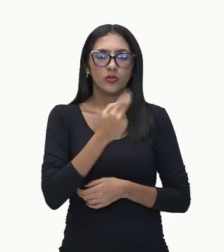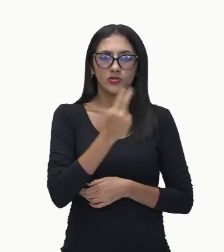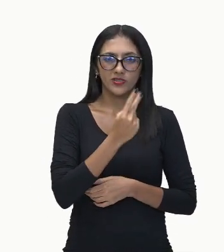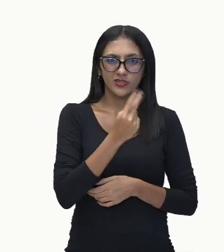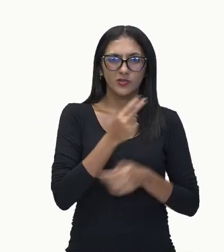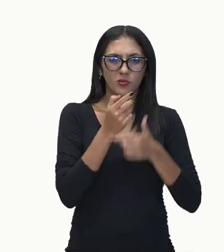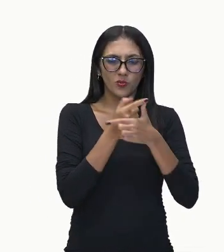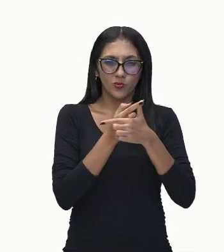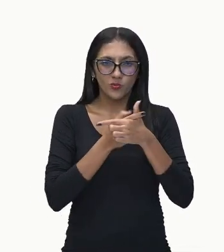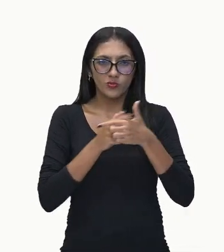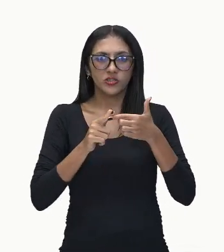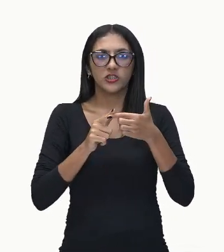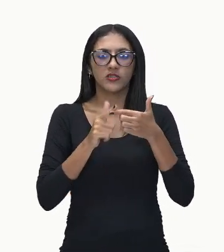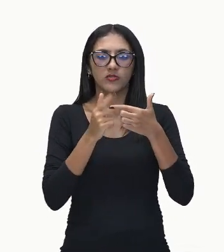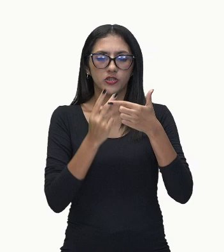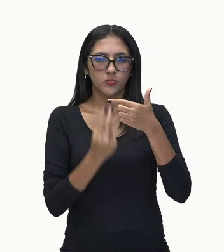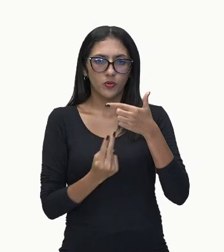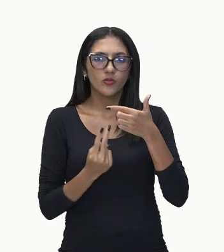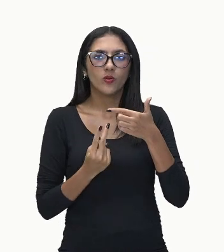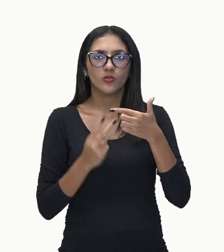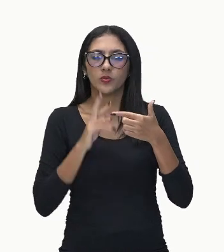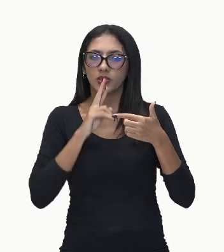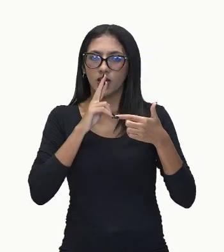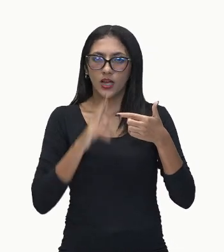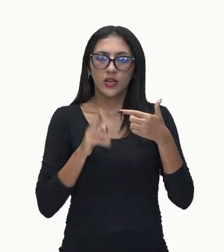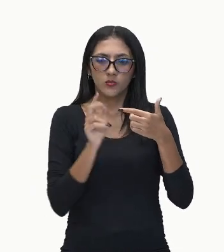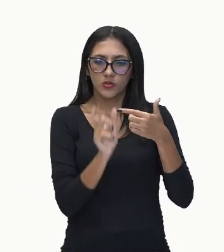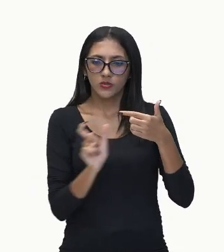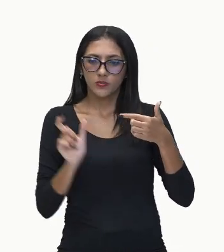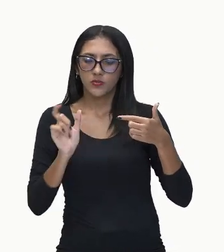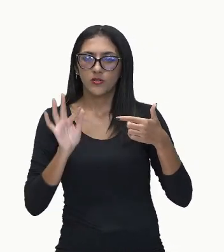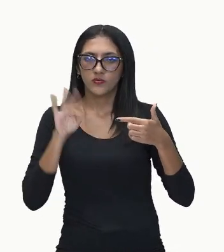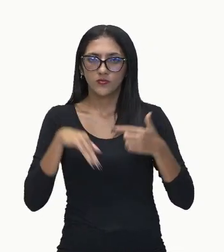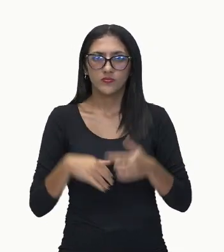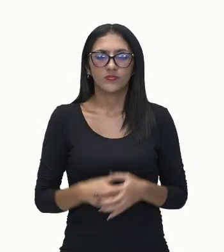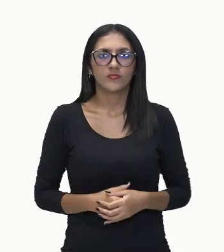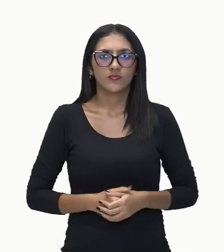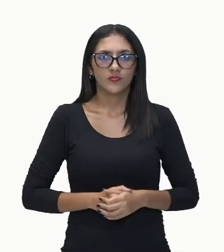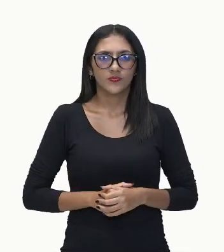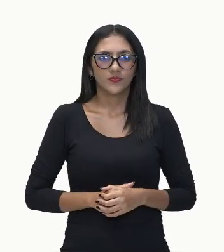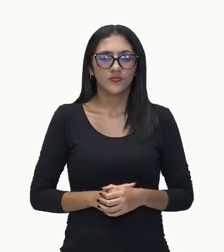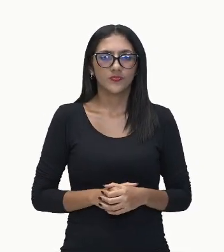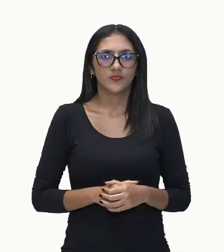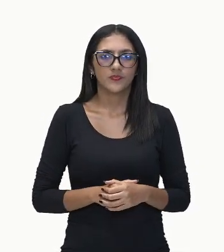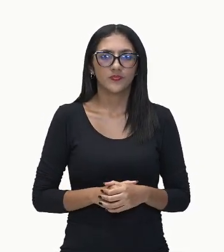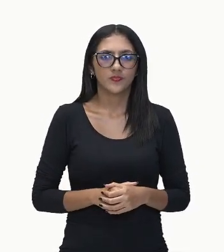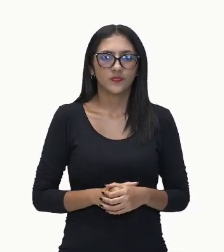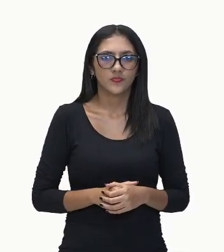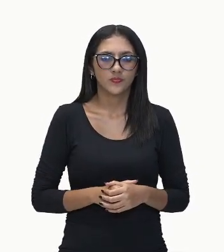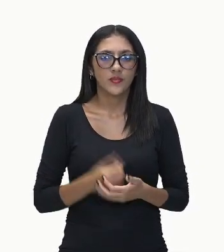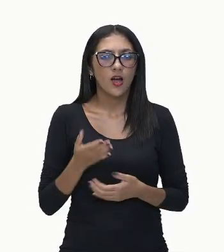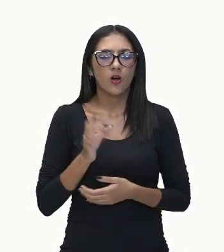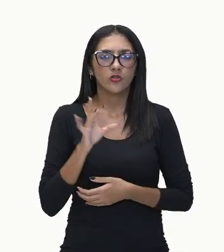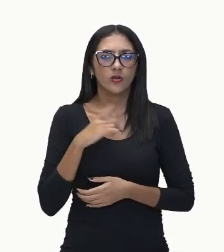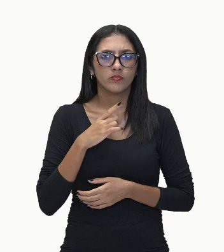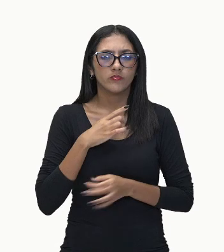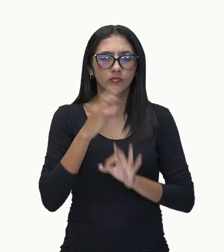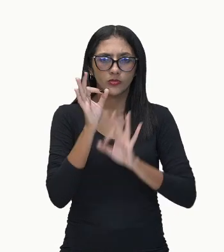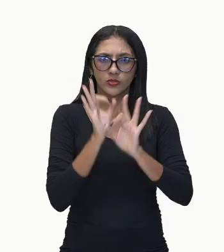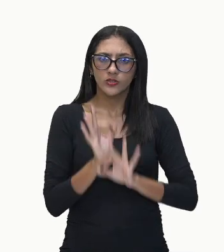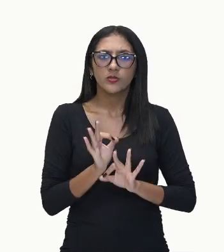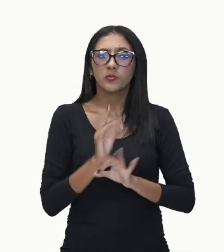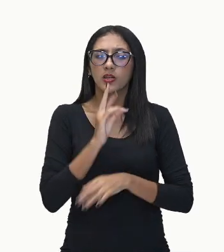e elevar ao quadrado metade do coeficiente elevar ao quadrado beleza E aí pessoal é só a gente escrever agora qual é a resposta da